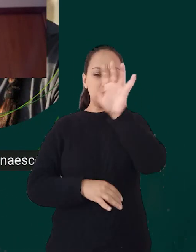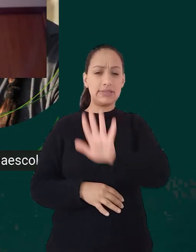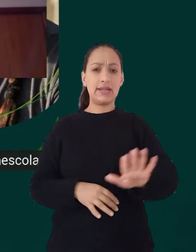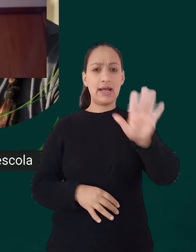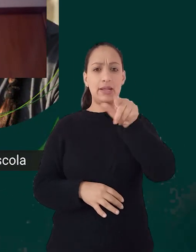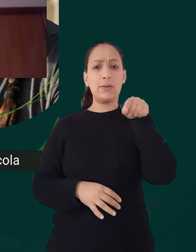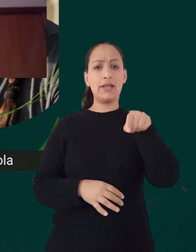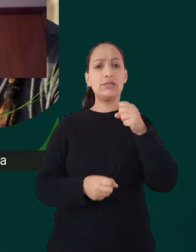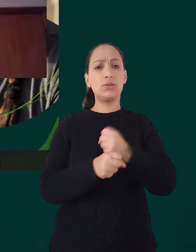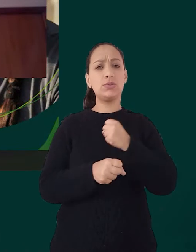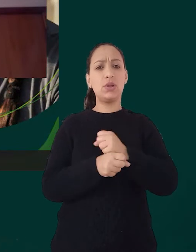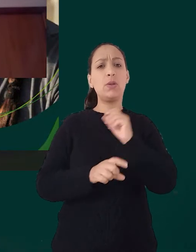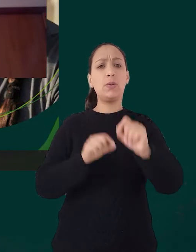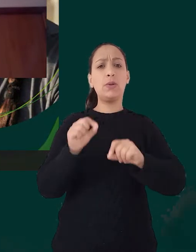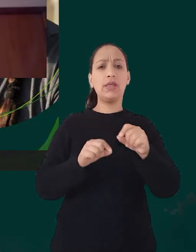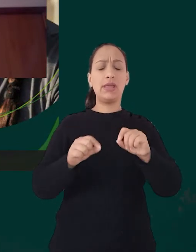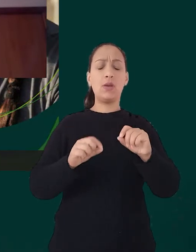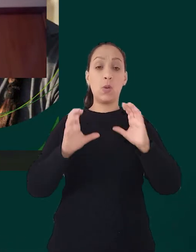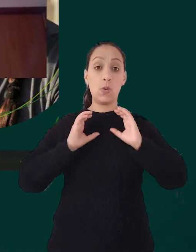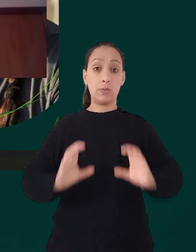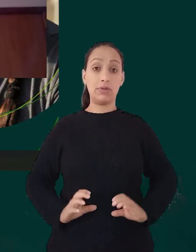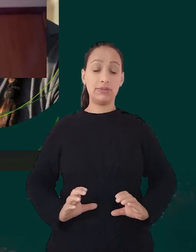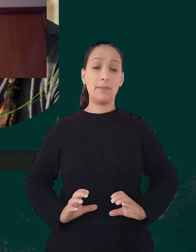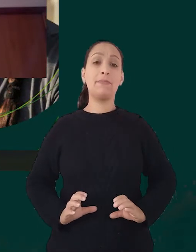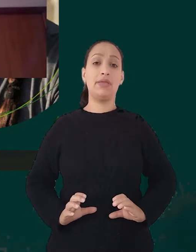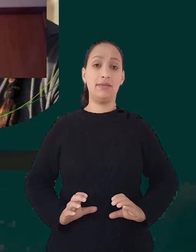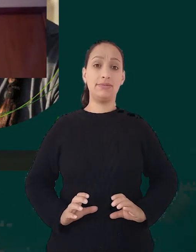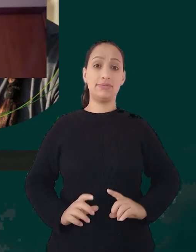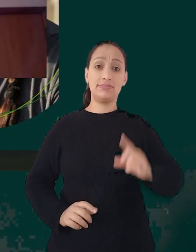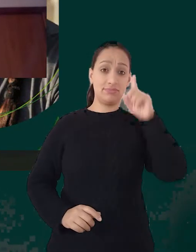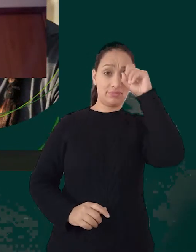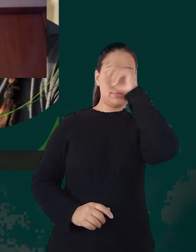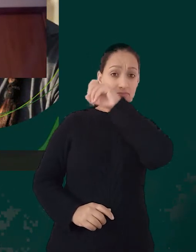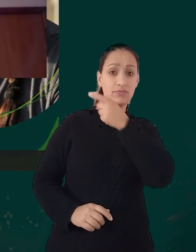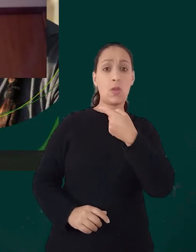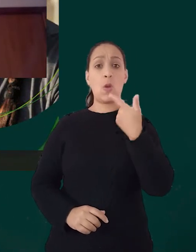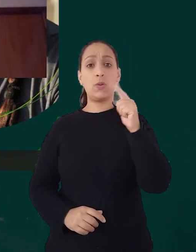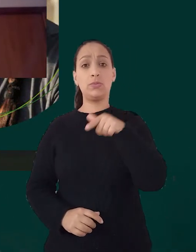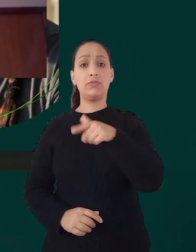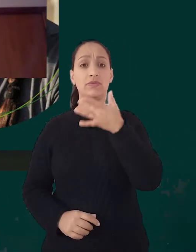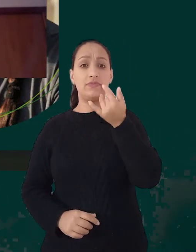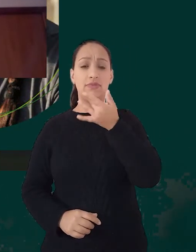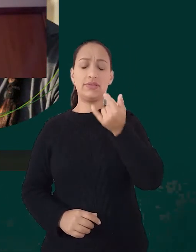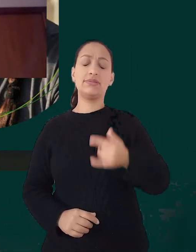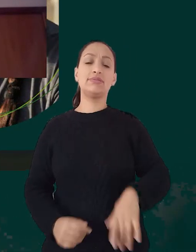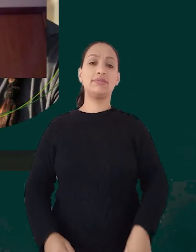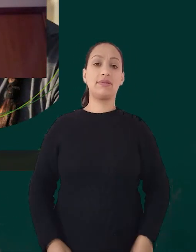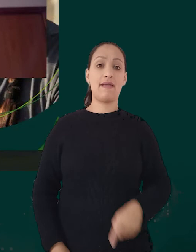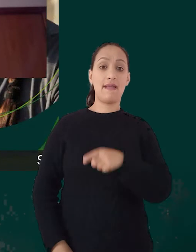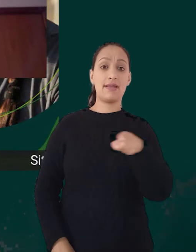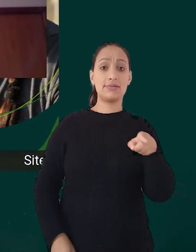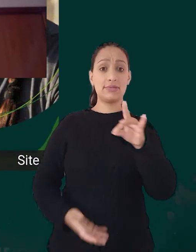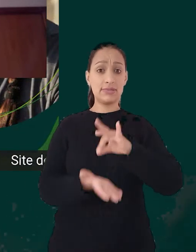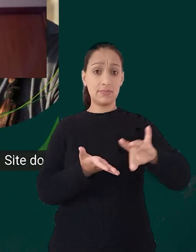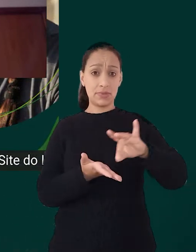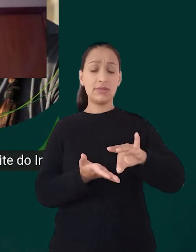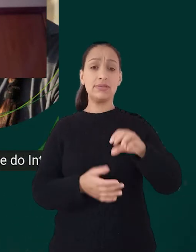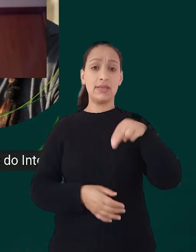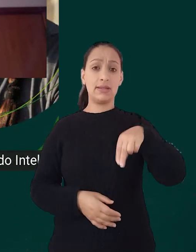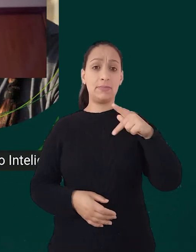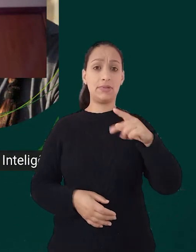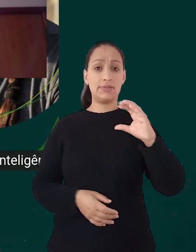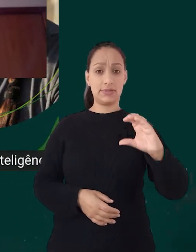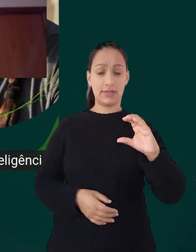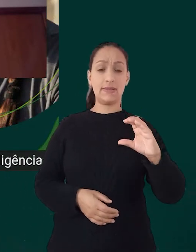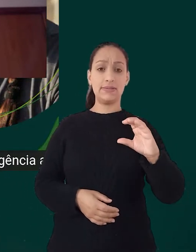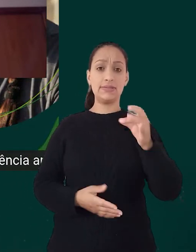que esses inimigos tenham alguns comportamentos, alguns sejam mais difíceis, outros mais fáceis, E esses inimigos, esses NPCs, que